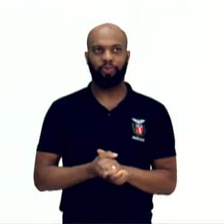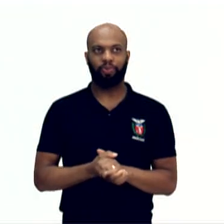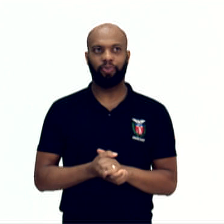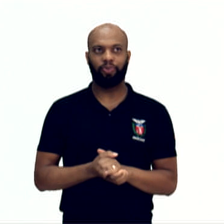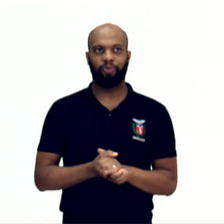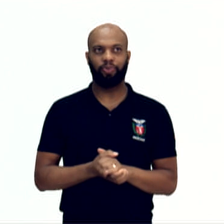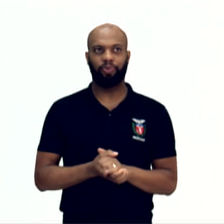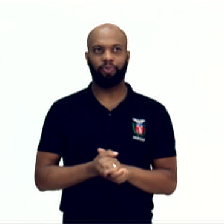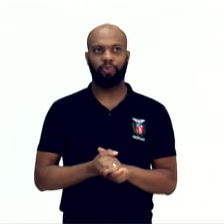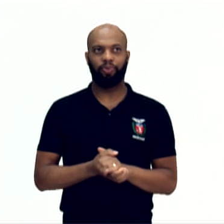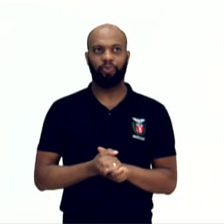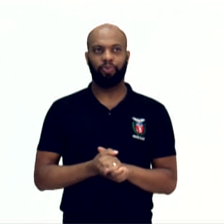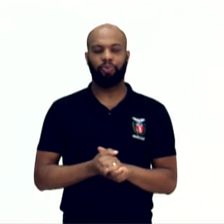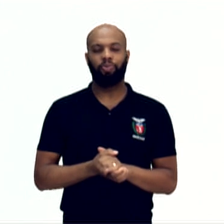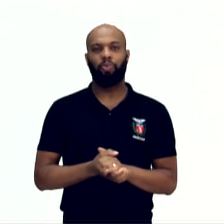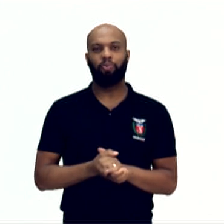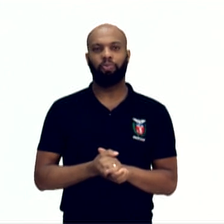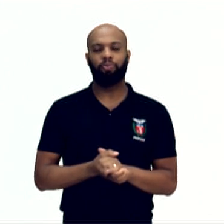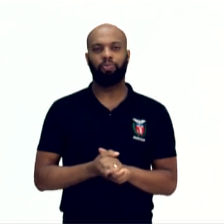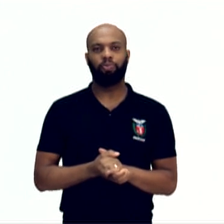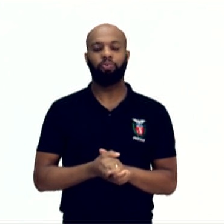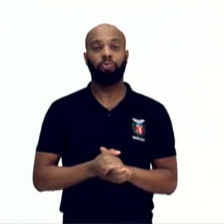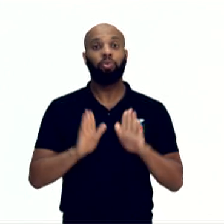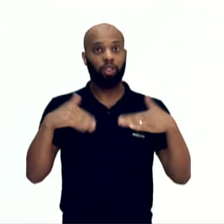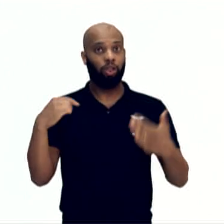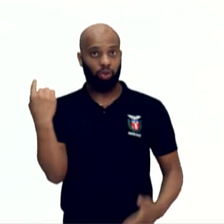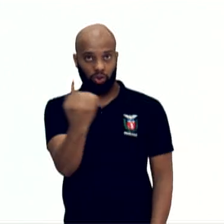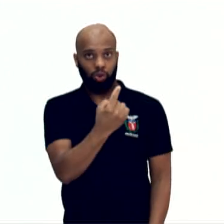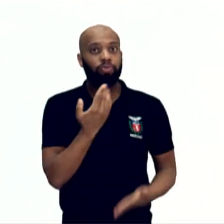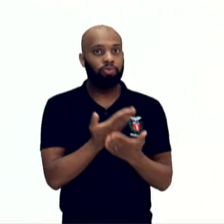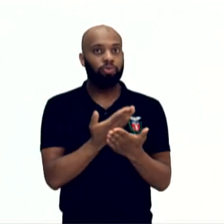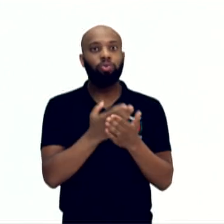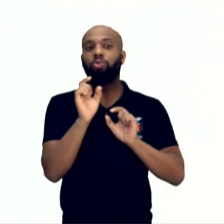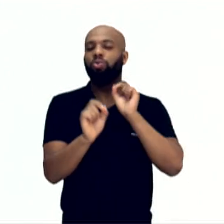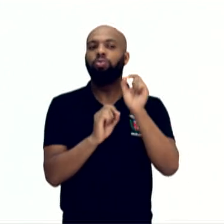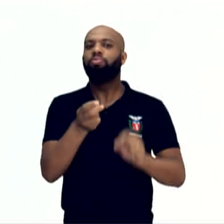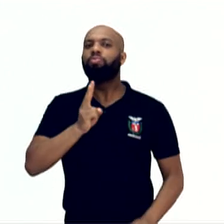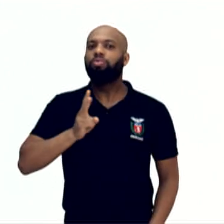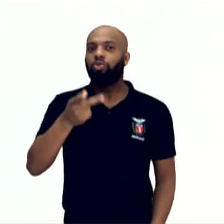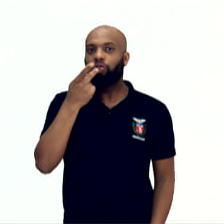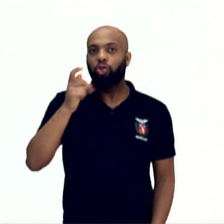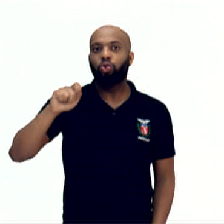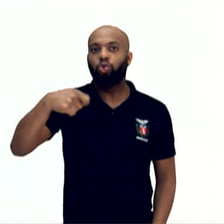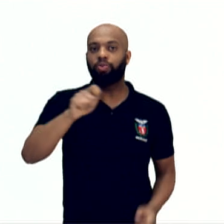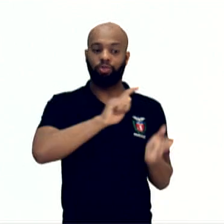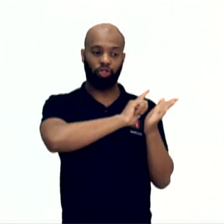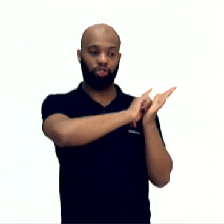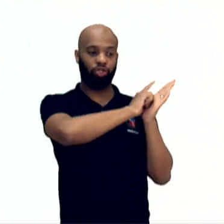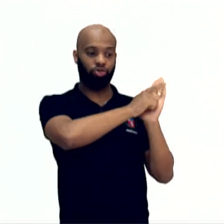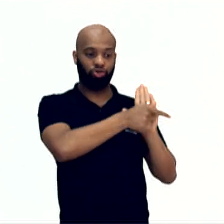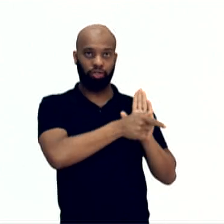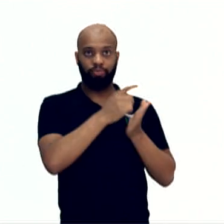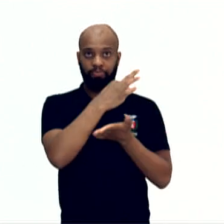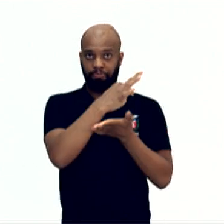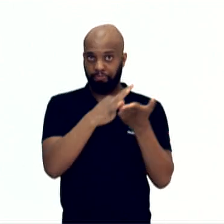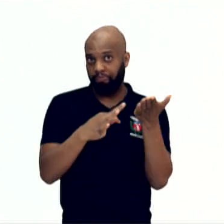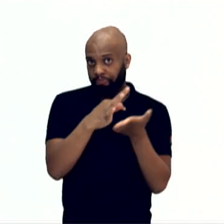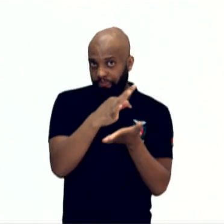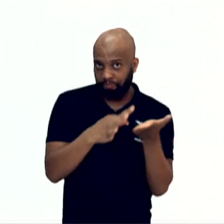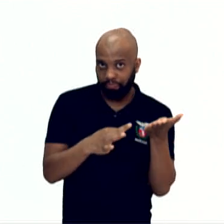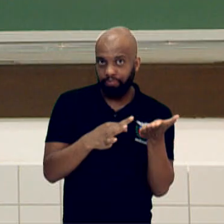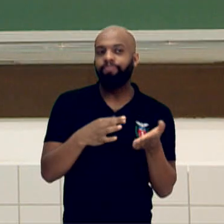Gênero textual, artículo de opinião. Então, lembrando que nós estamos sempre abordando alguns gêneros textuais. Lembra os